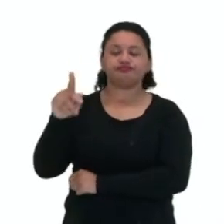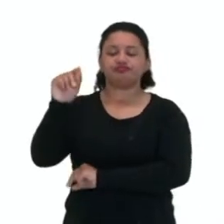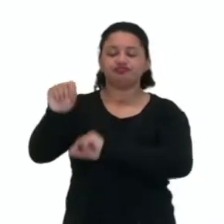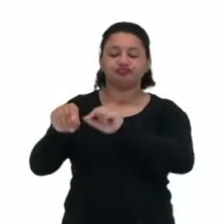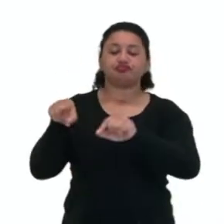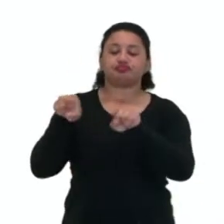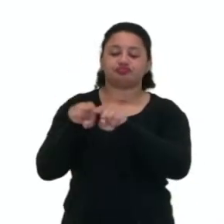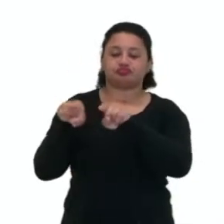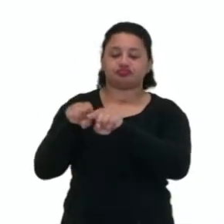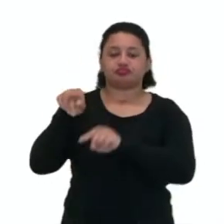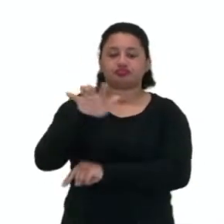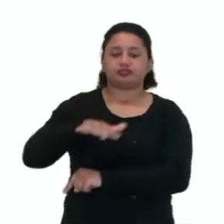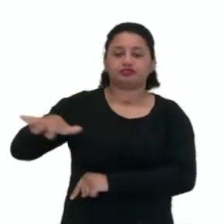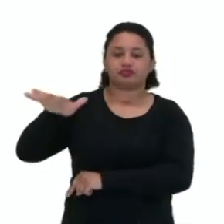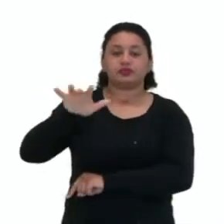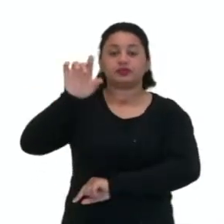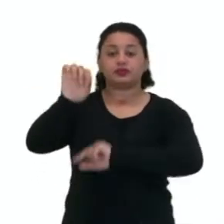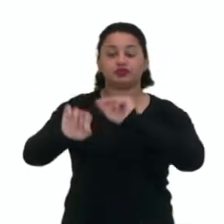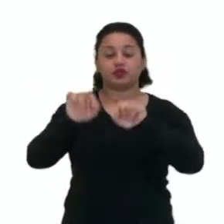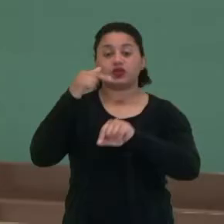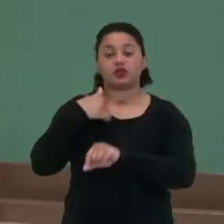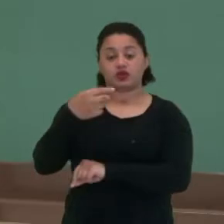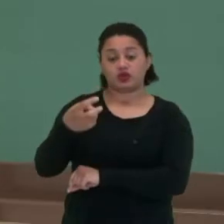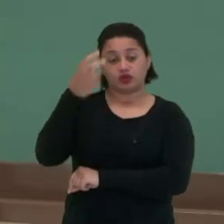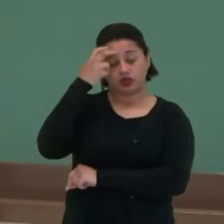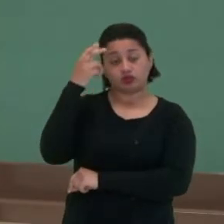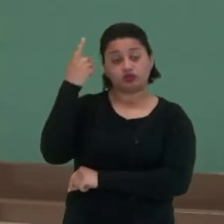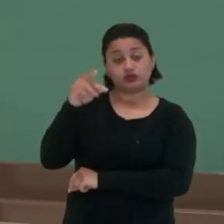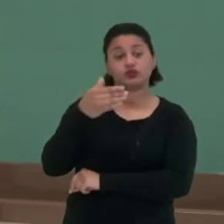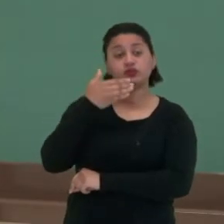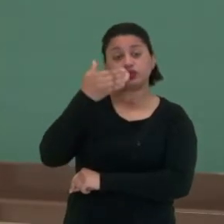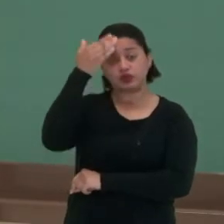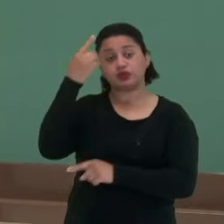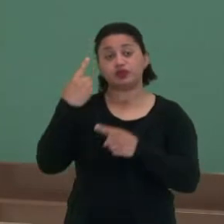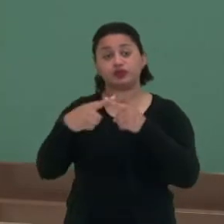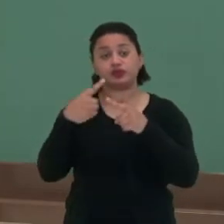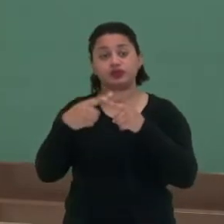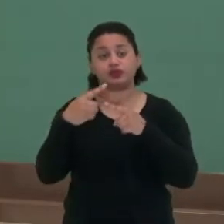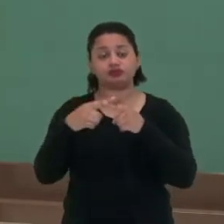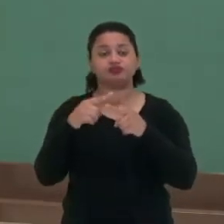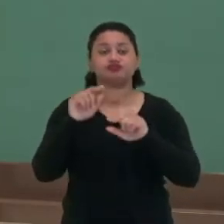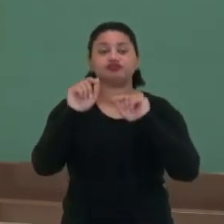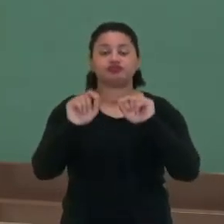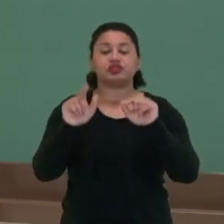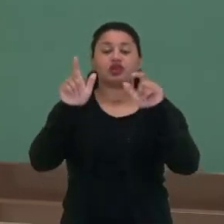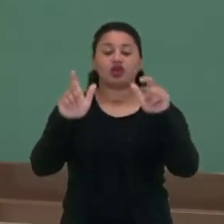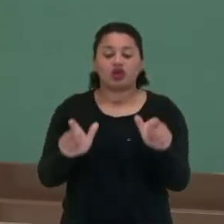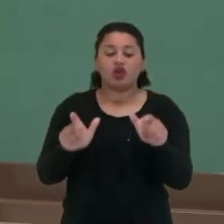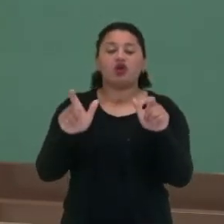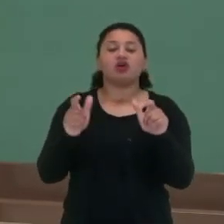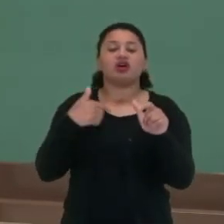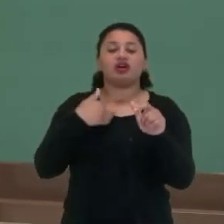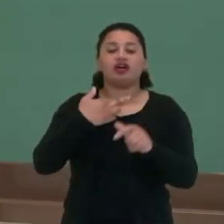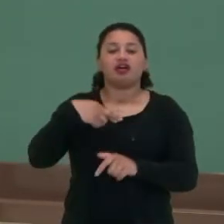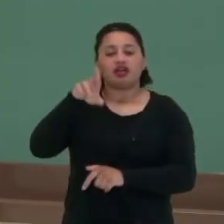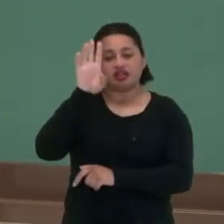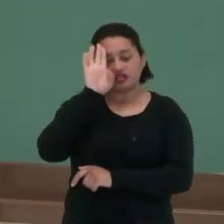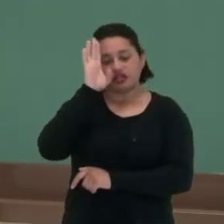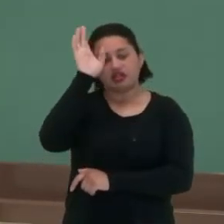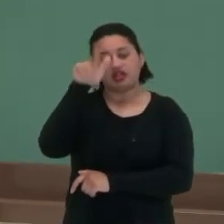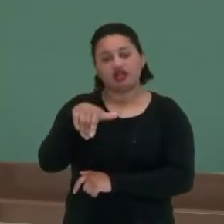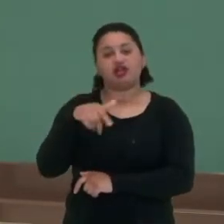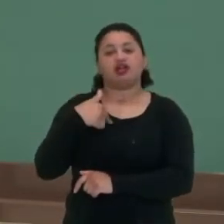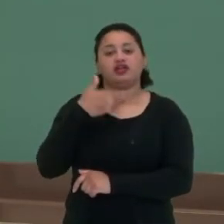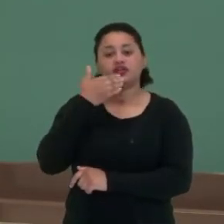nesse contexto da cultura islâmica. Por quê? Ele está aqui onde a religião predominante aqui é o